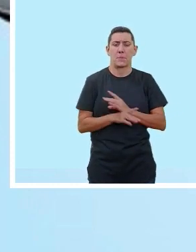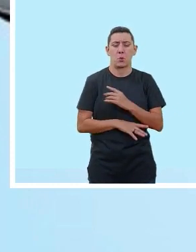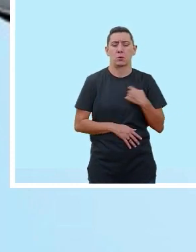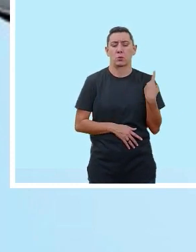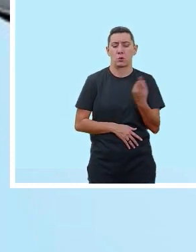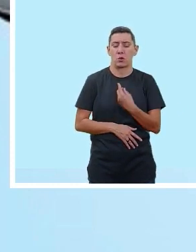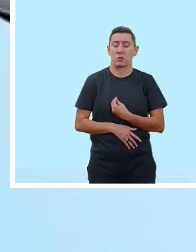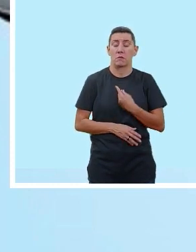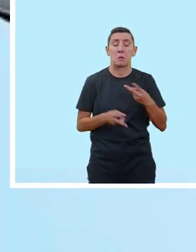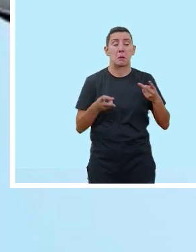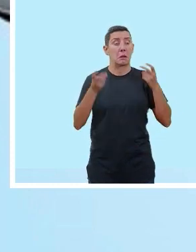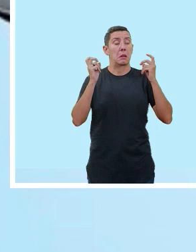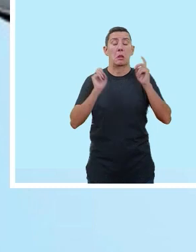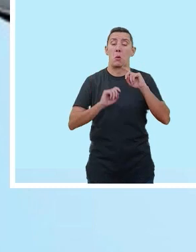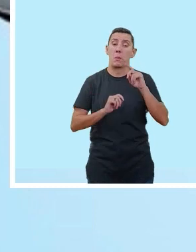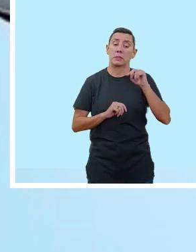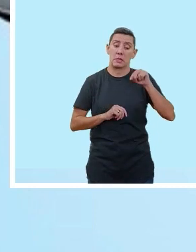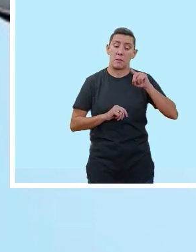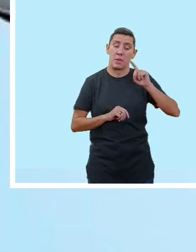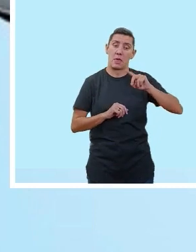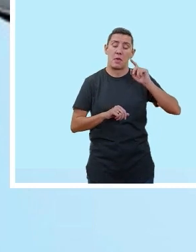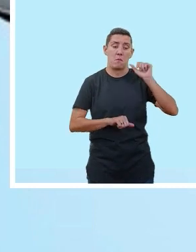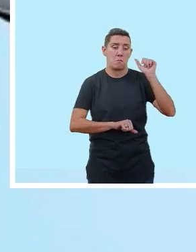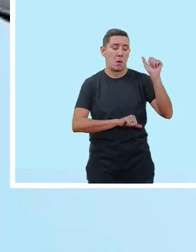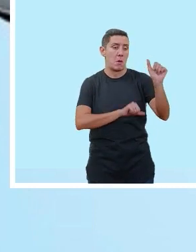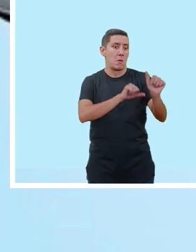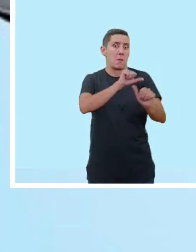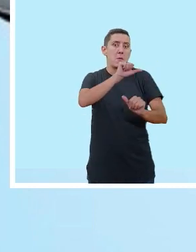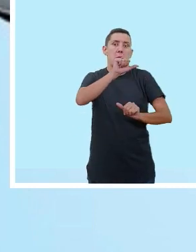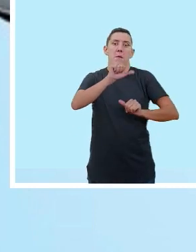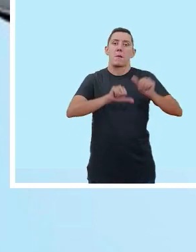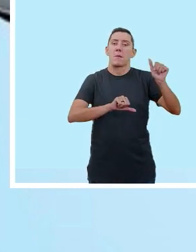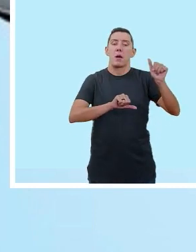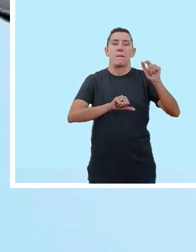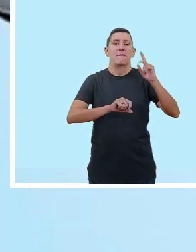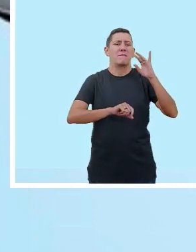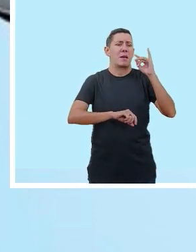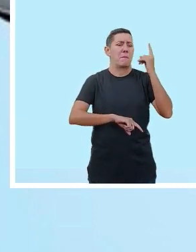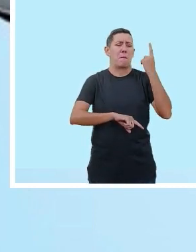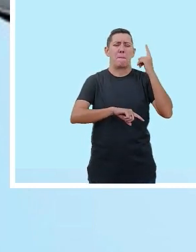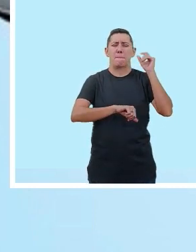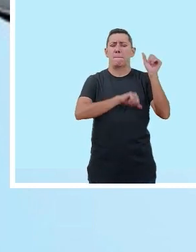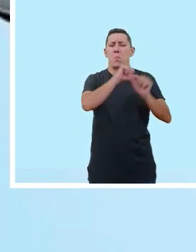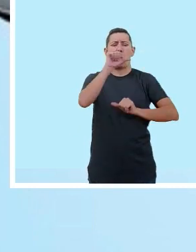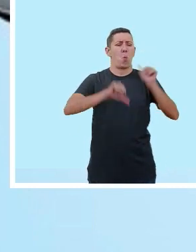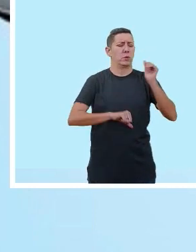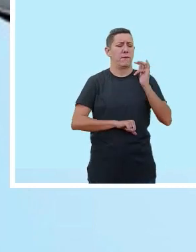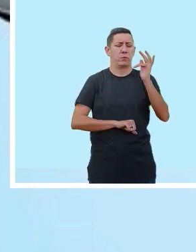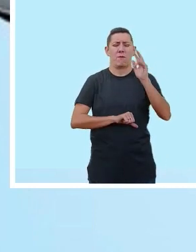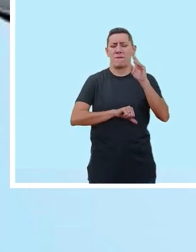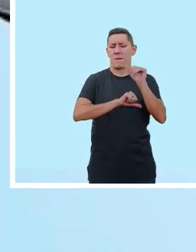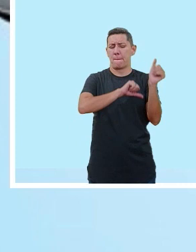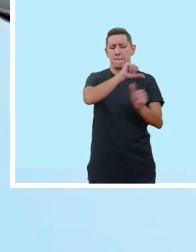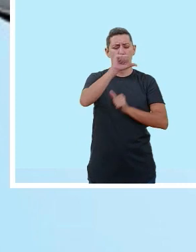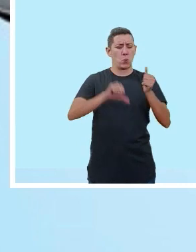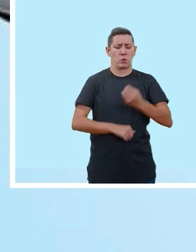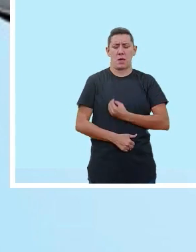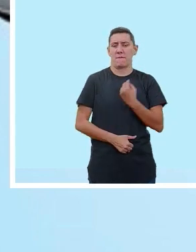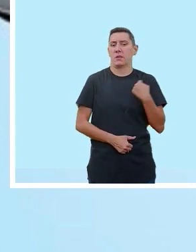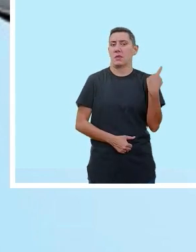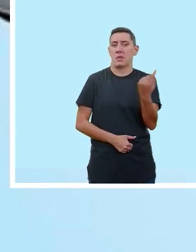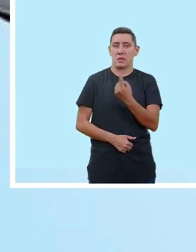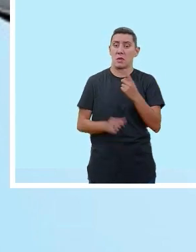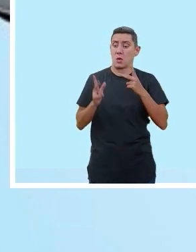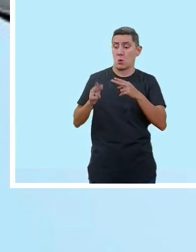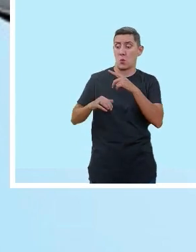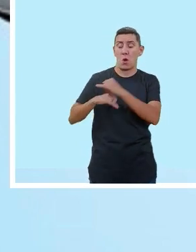uma revolução que vai acontecer assim como foi a revolução da internet, né? Então é só você imaginar que hoje praticamente você não consegue trabalhar se você não